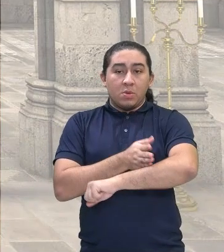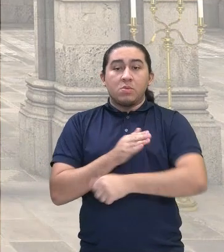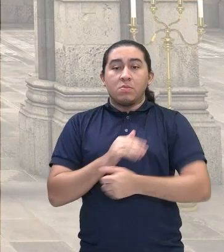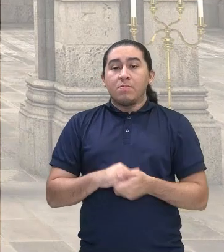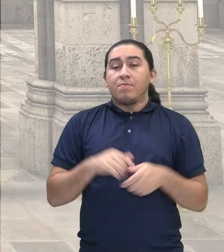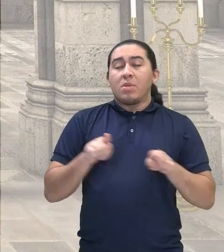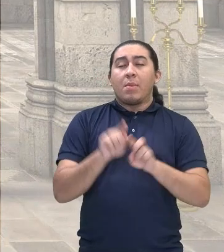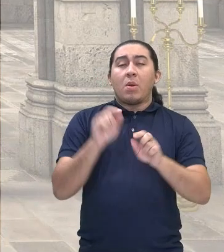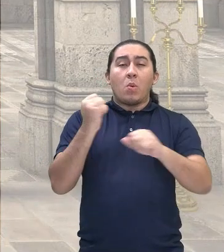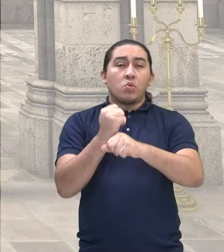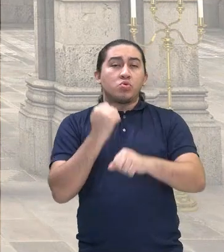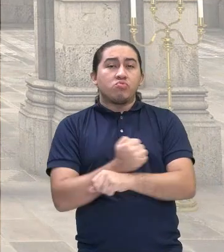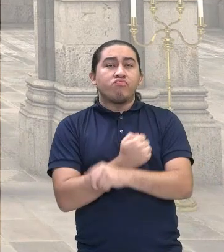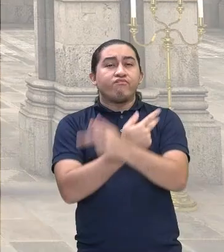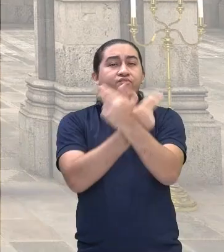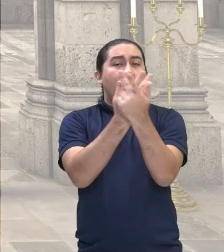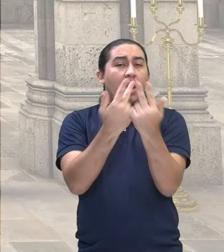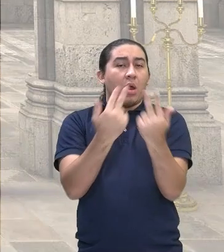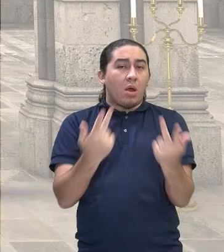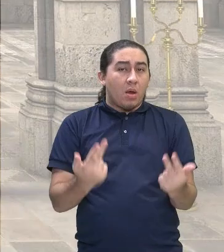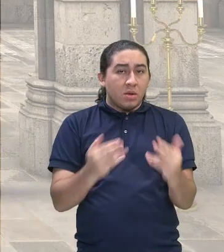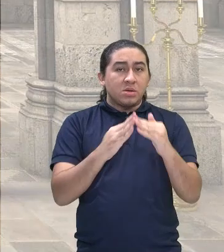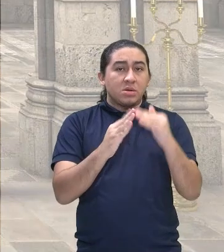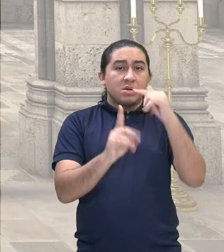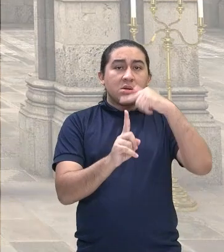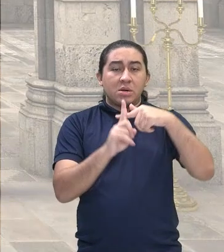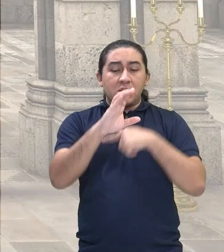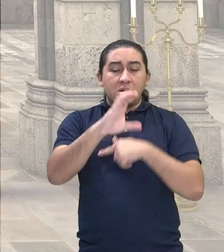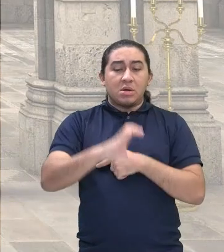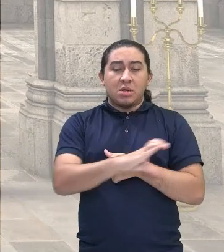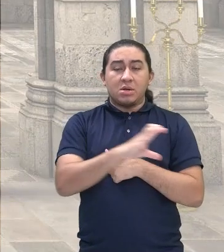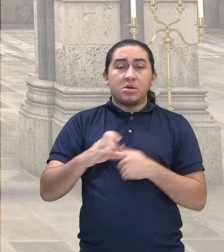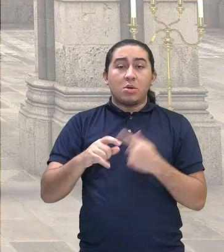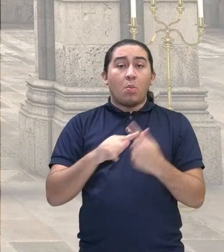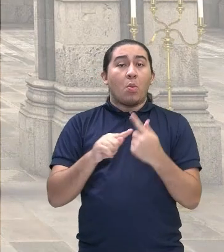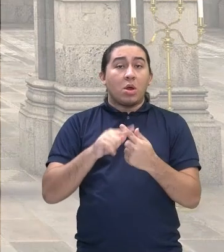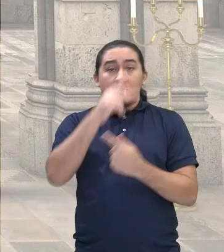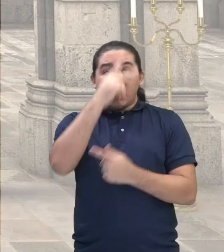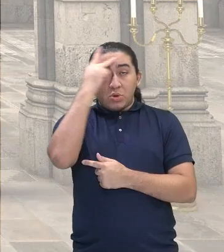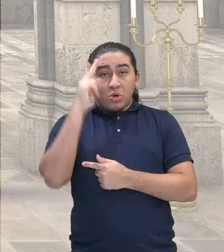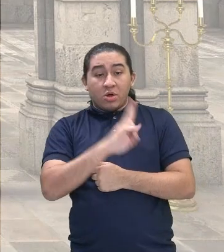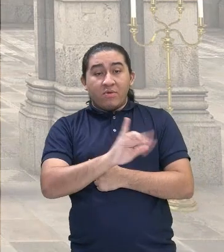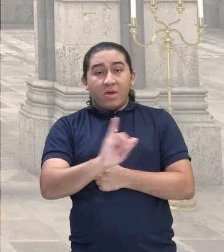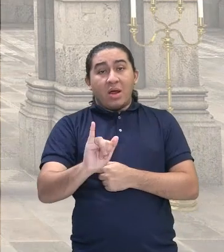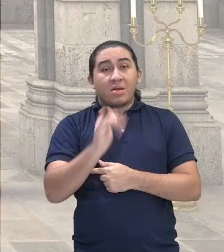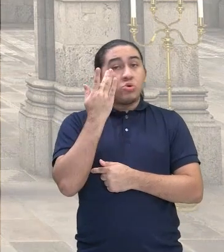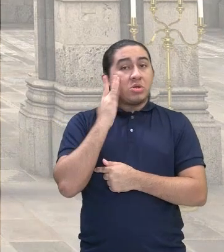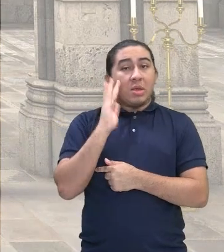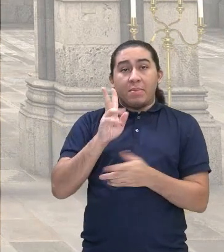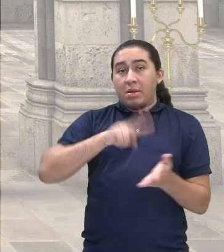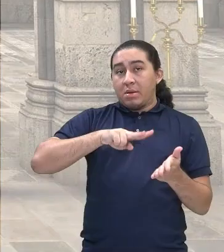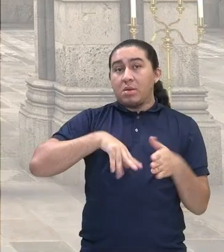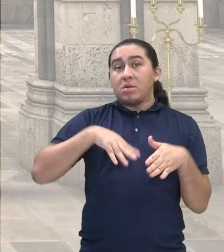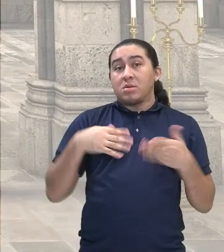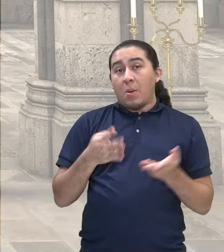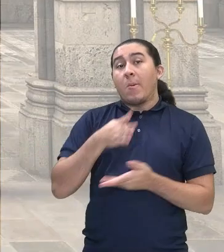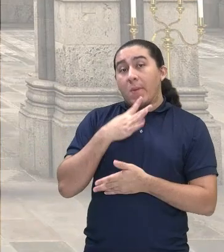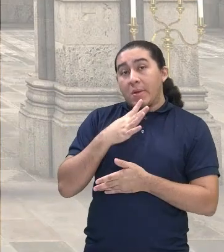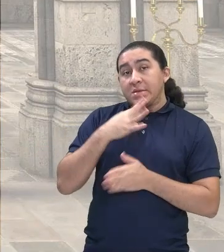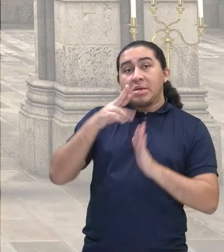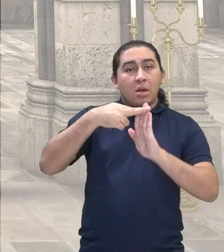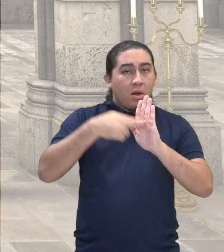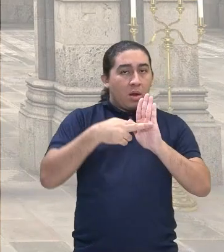construídas muitas igrejas, isso porque os fiéis não sabiam ler. Então, eles conheciam o dogma da